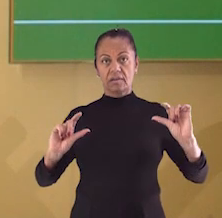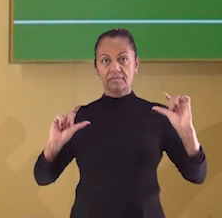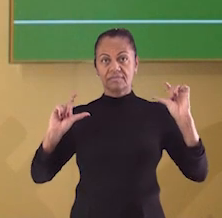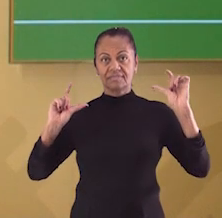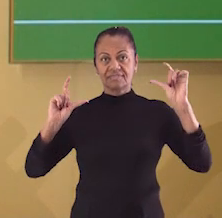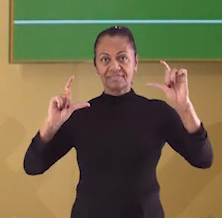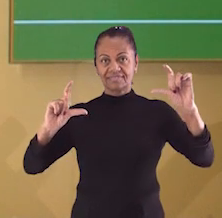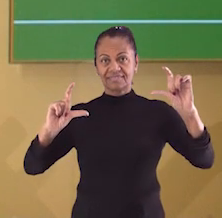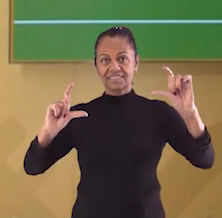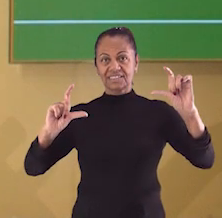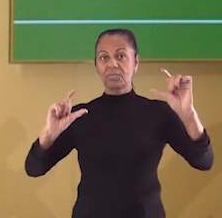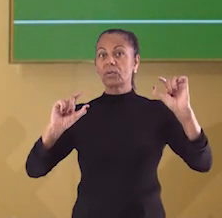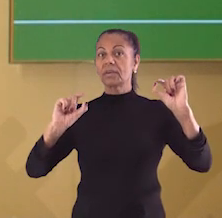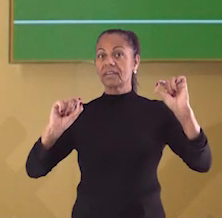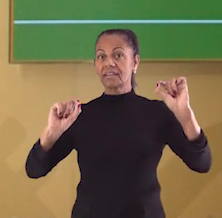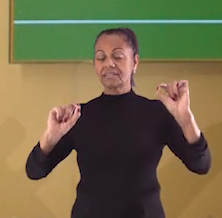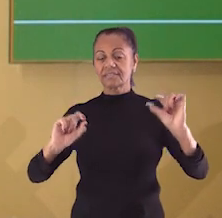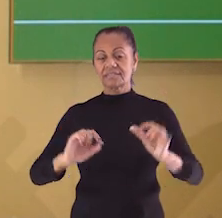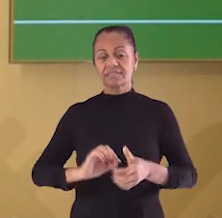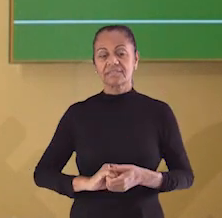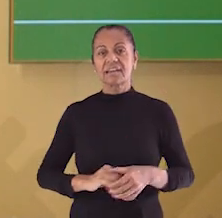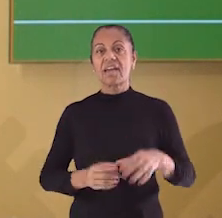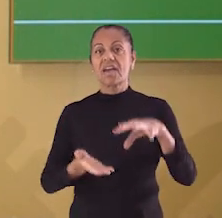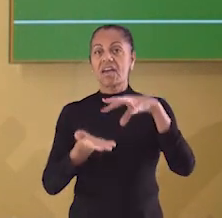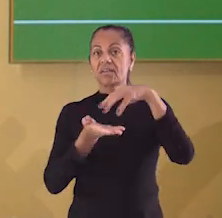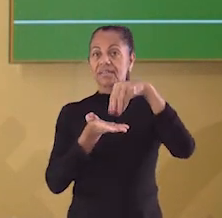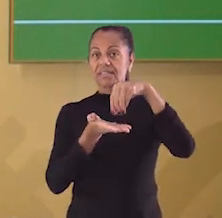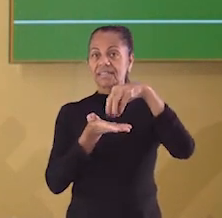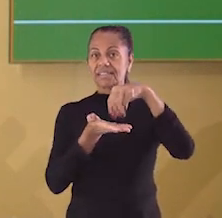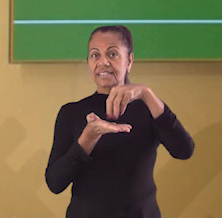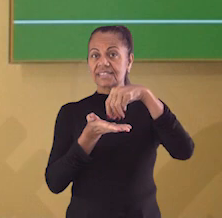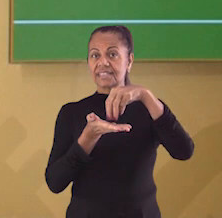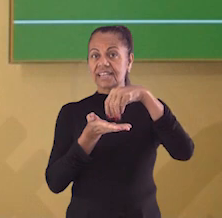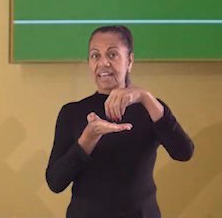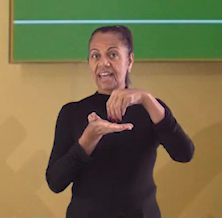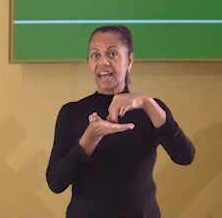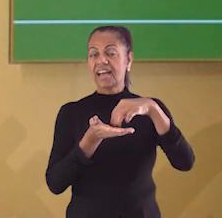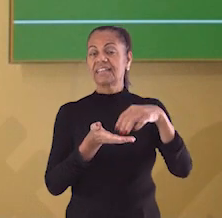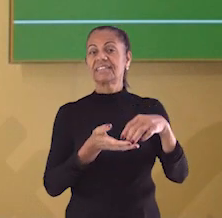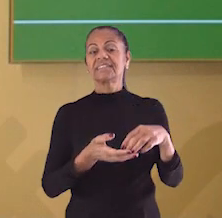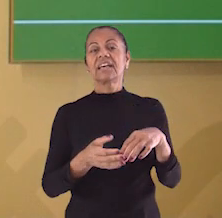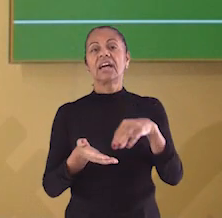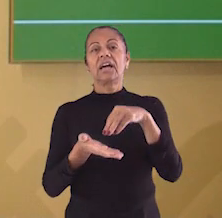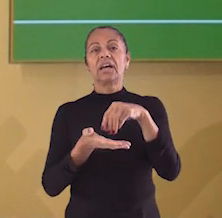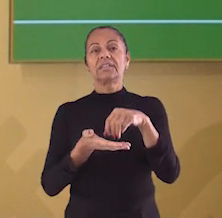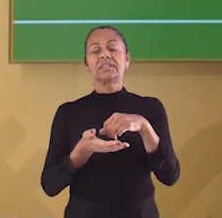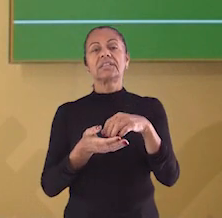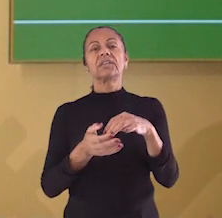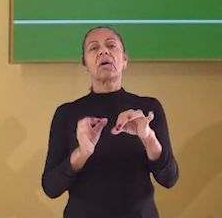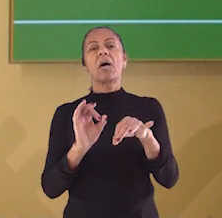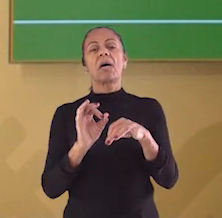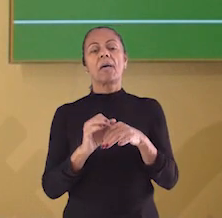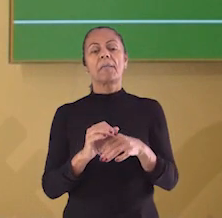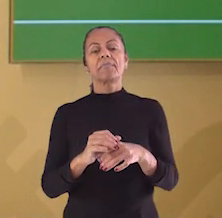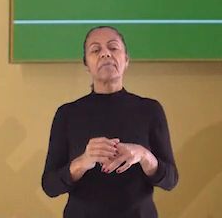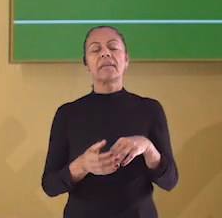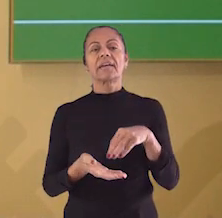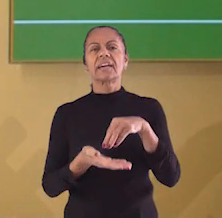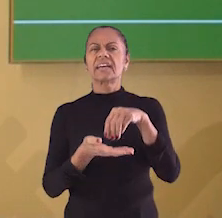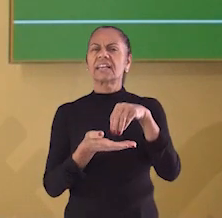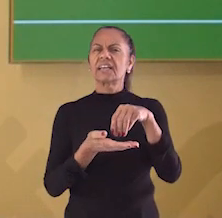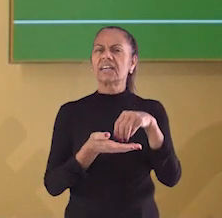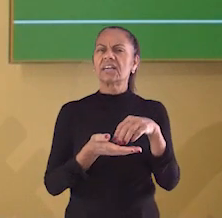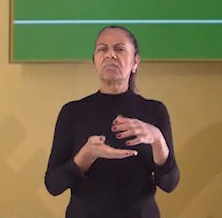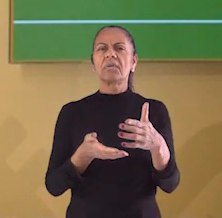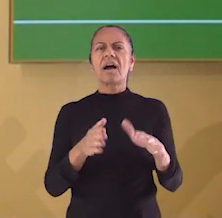eles vão vir para Cima. cima. Muito bom. Então, gente, cereais, a gente está falando de trigo, tá? A gente está